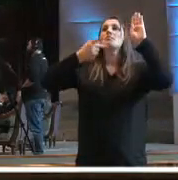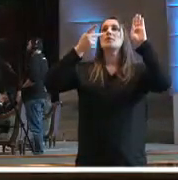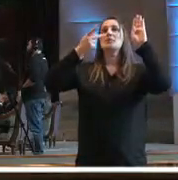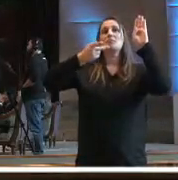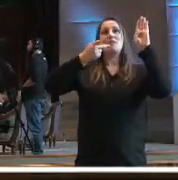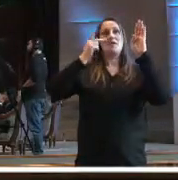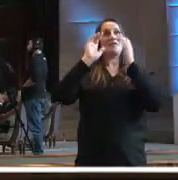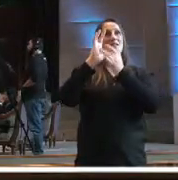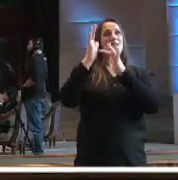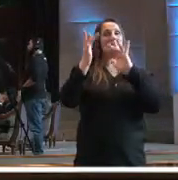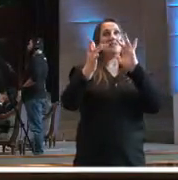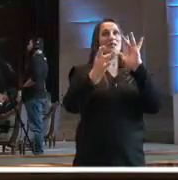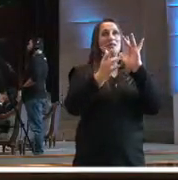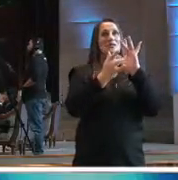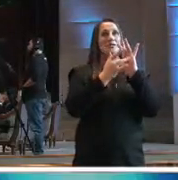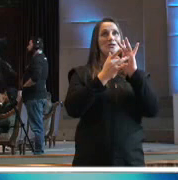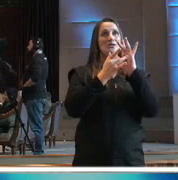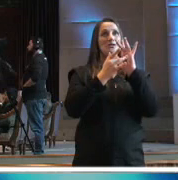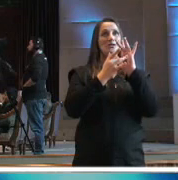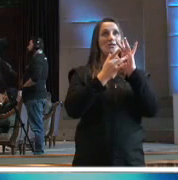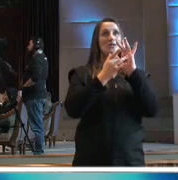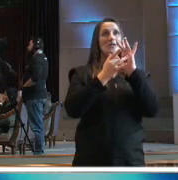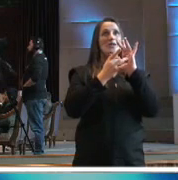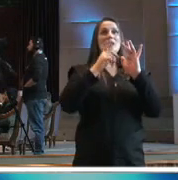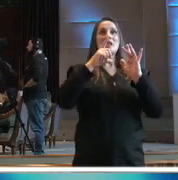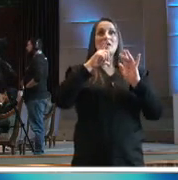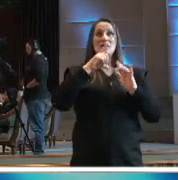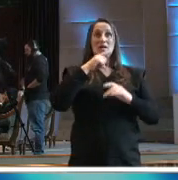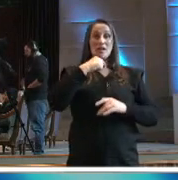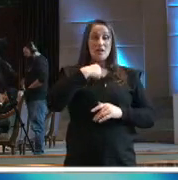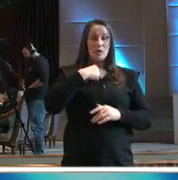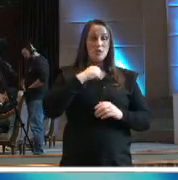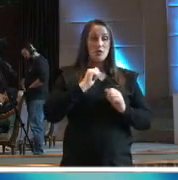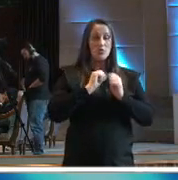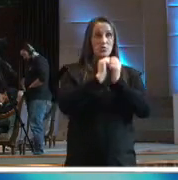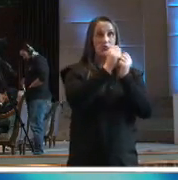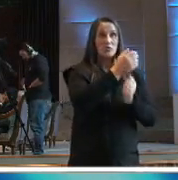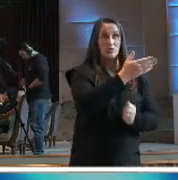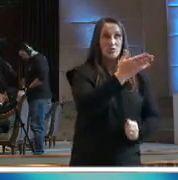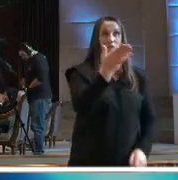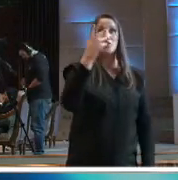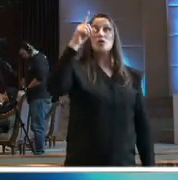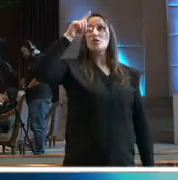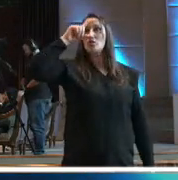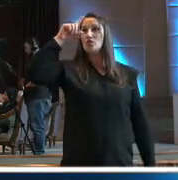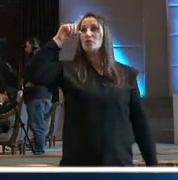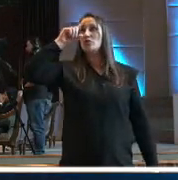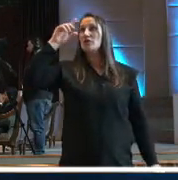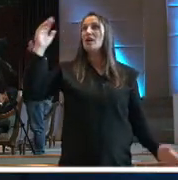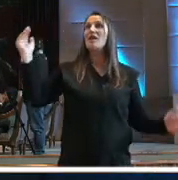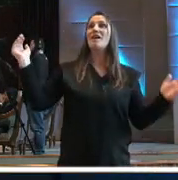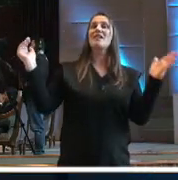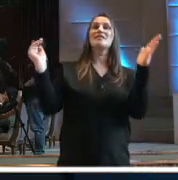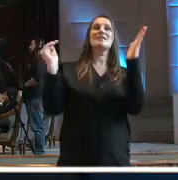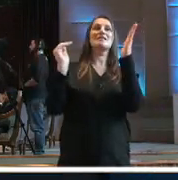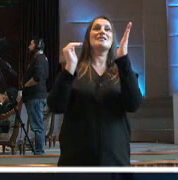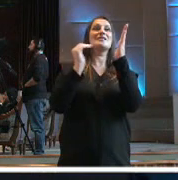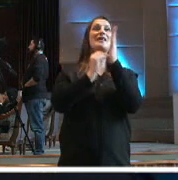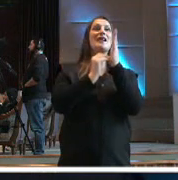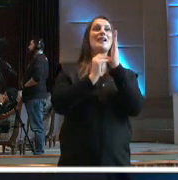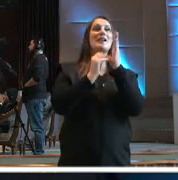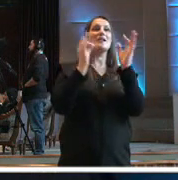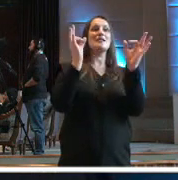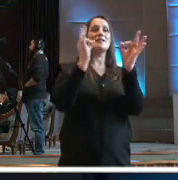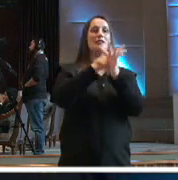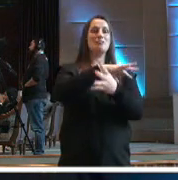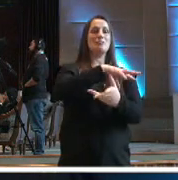Jesus: eis que estou convosco todos os dias. Até quando? Até a consumação